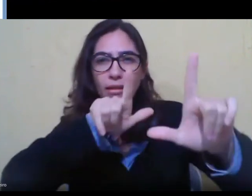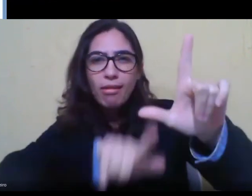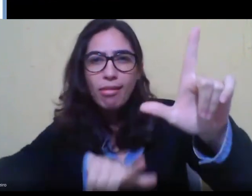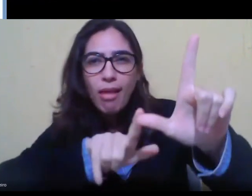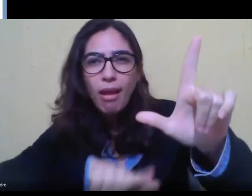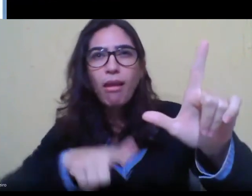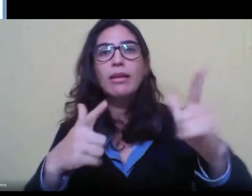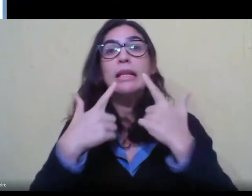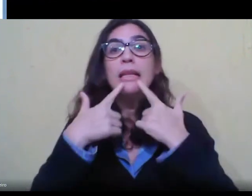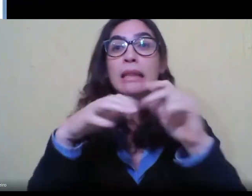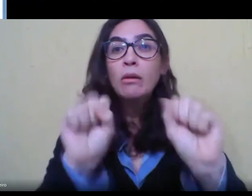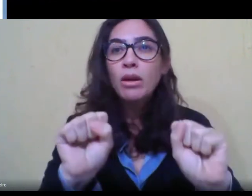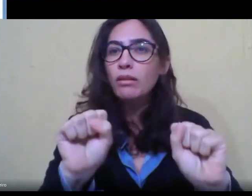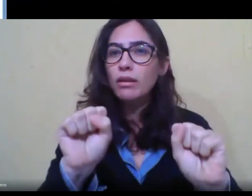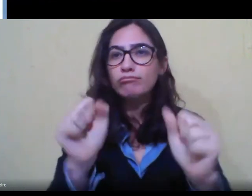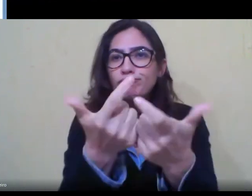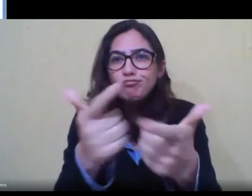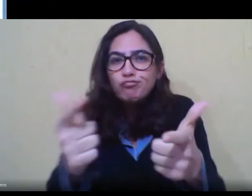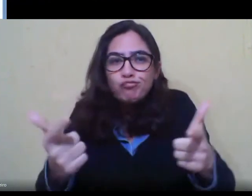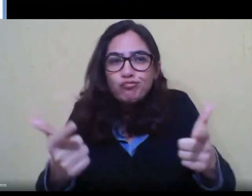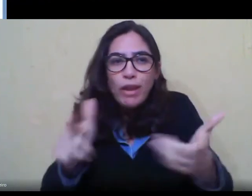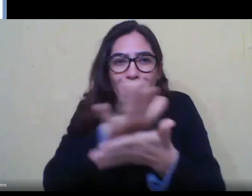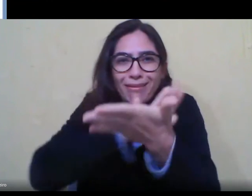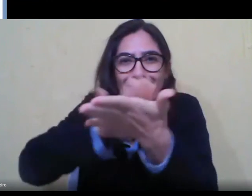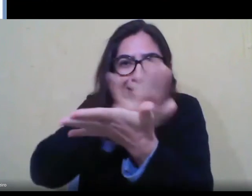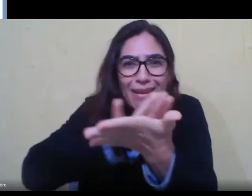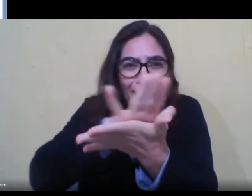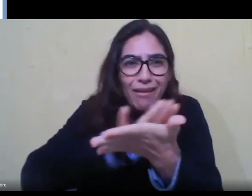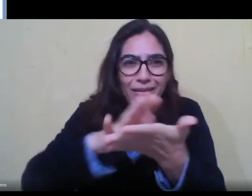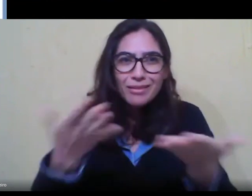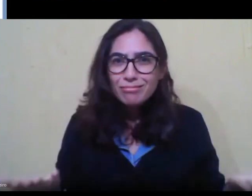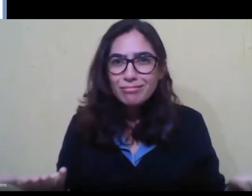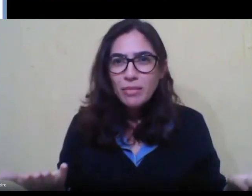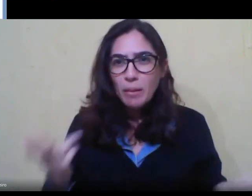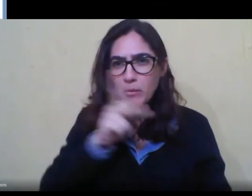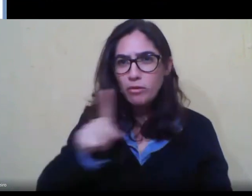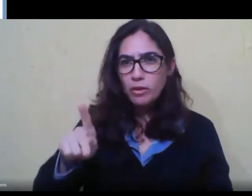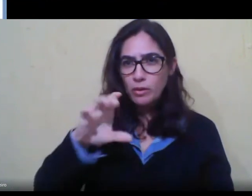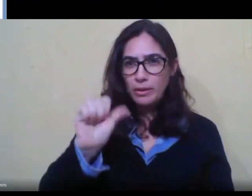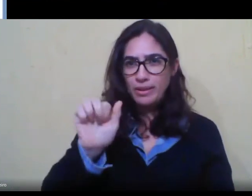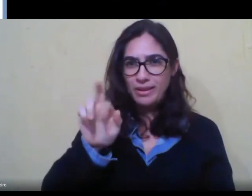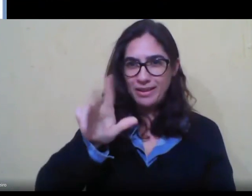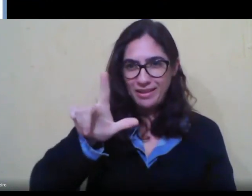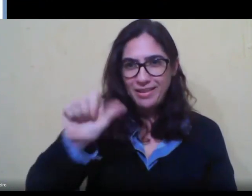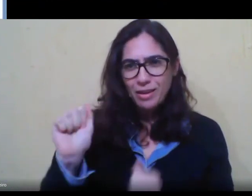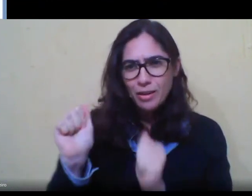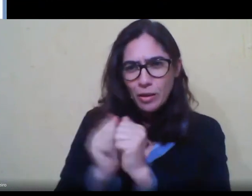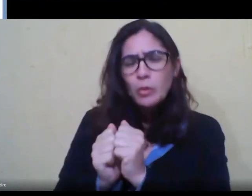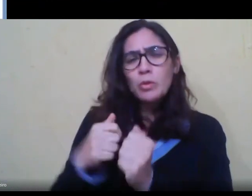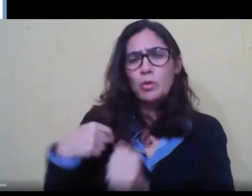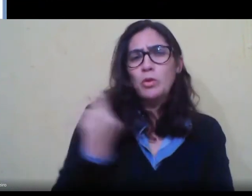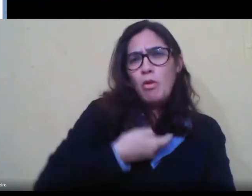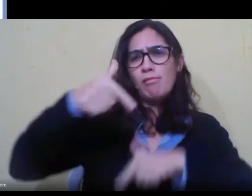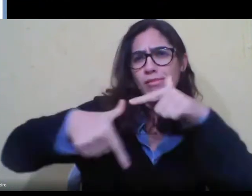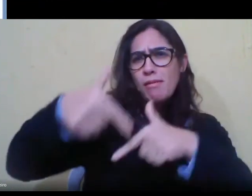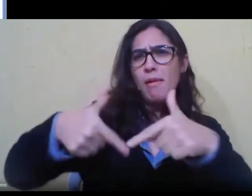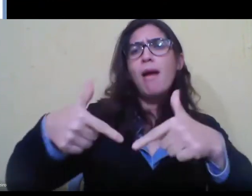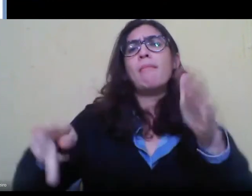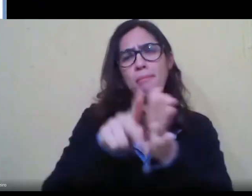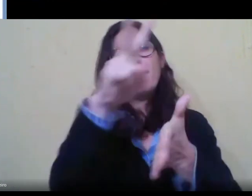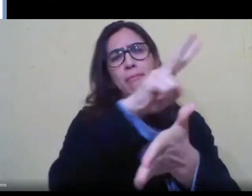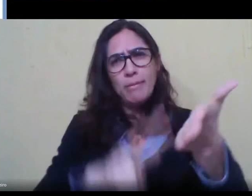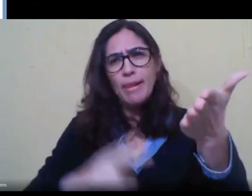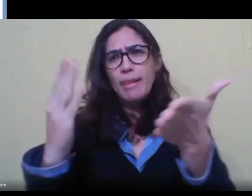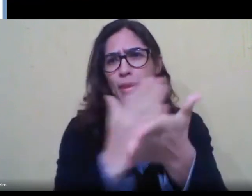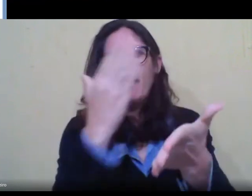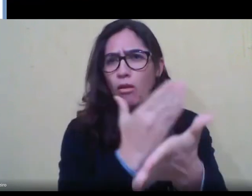trabalha com leitura de livros. Eu sei que cada área tem a sua especificidade, mas a gente trabalha com livro de autor vivo. A gente